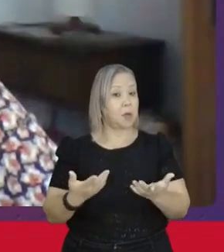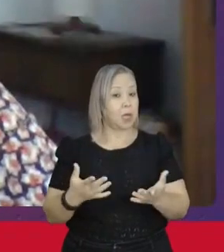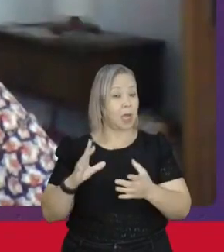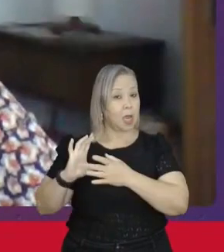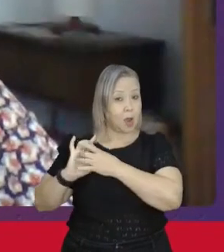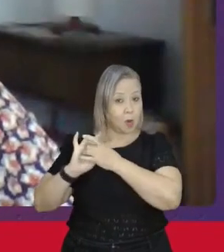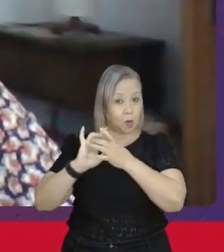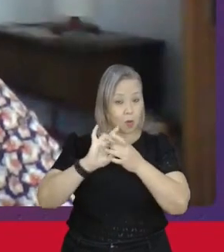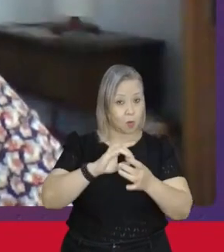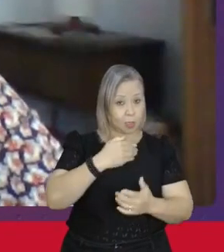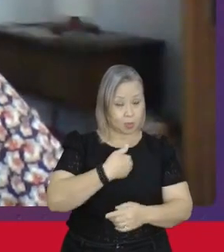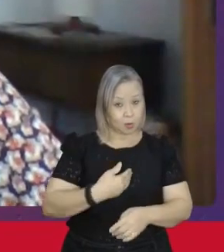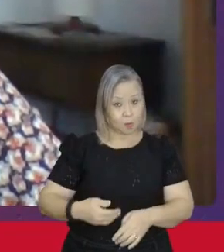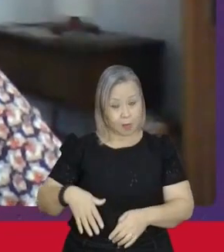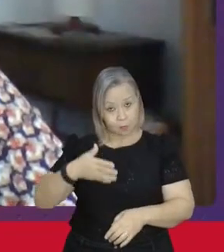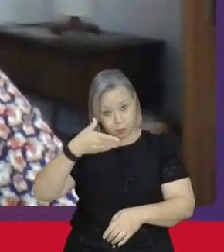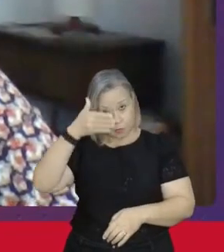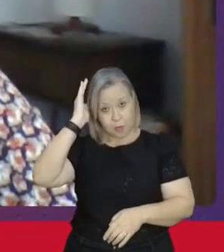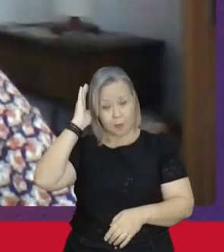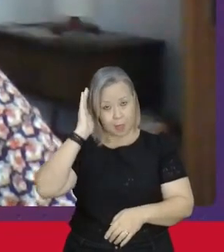contexto ali do governo Temer.